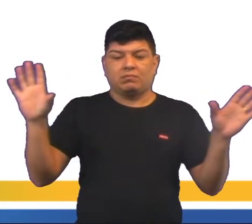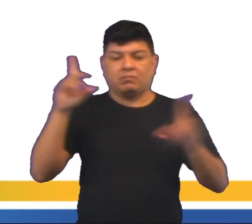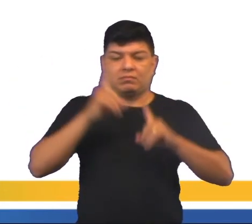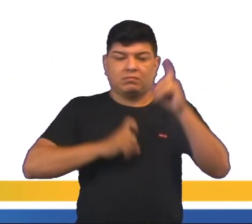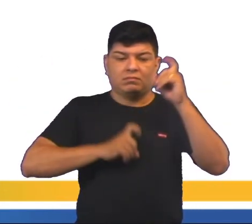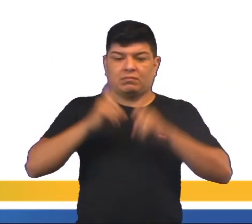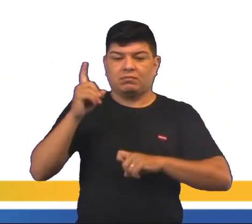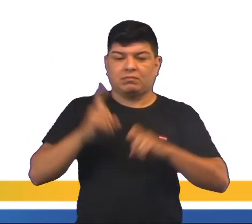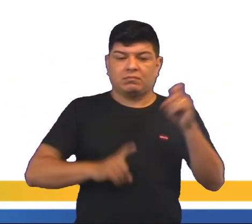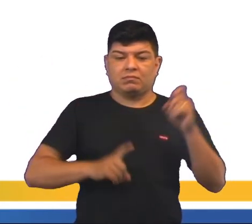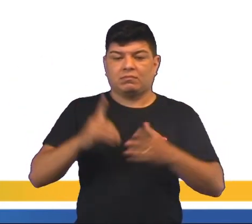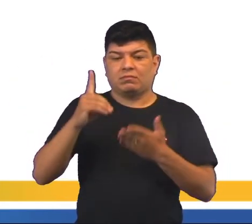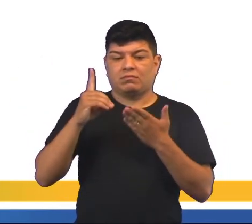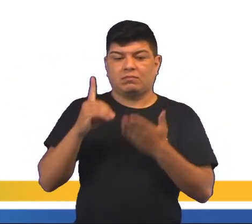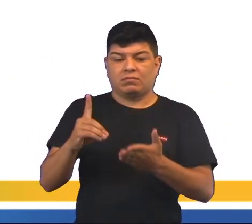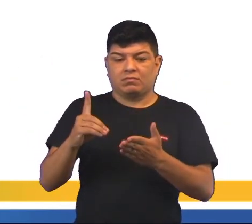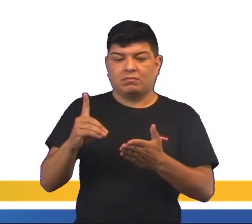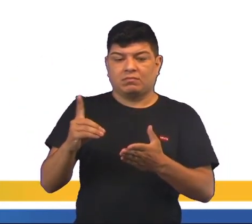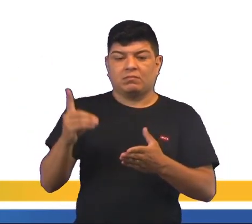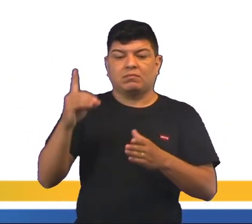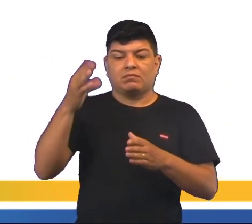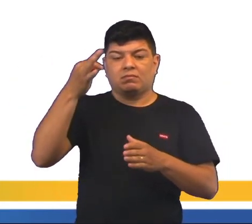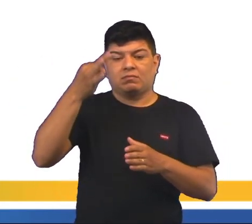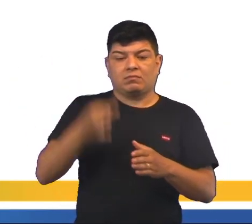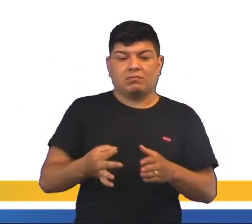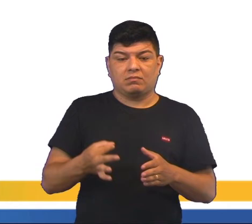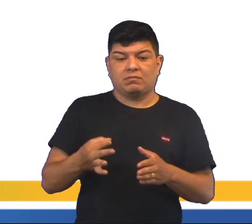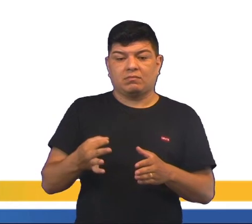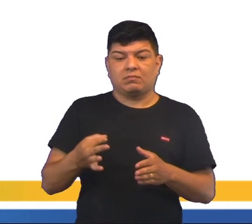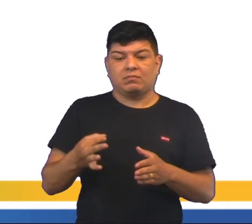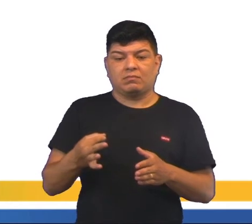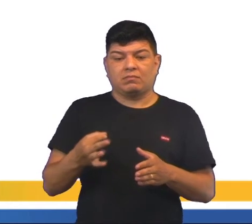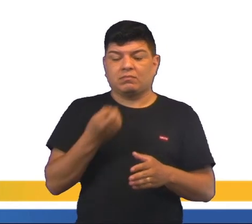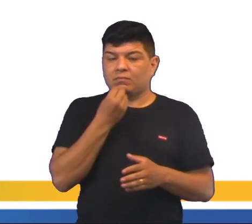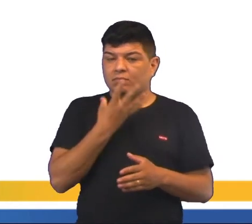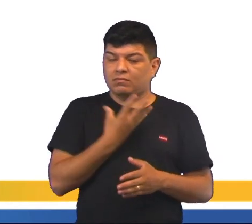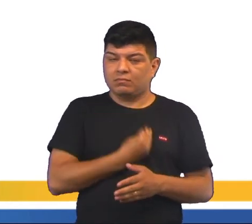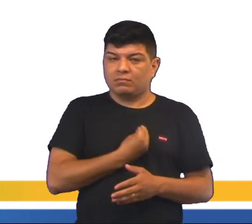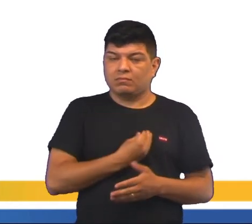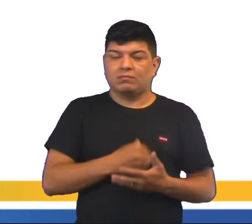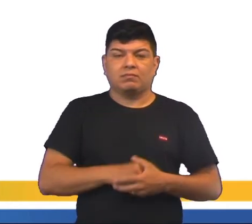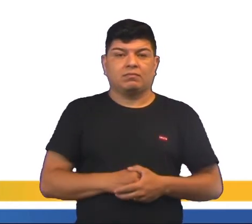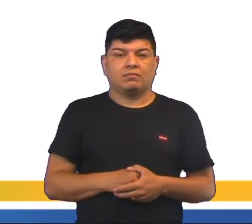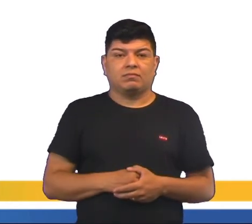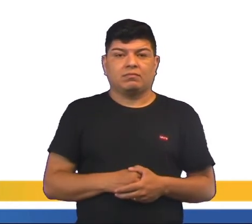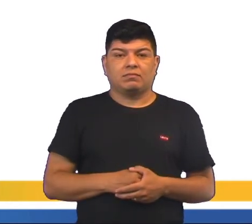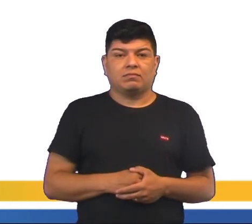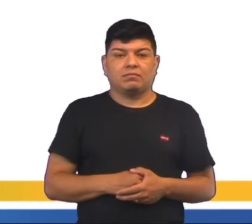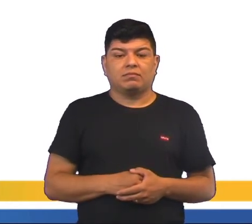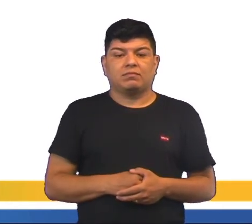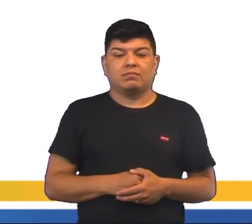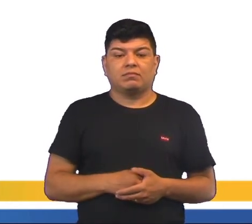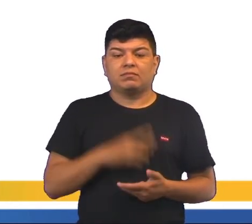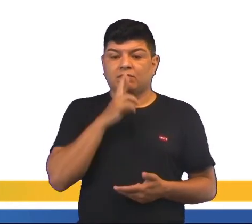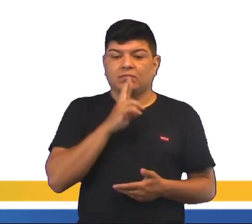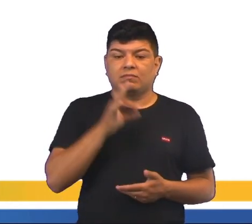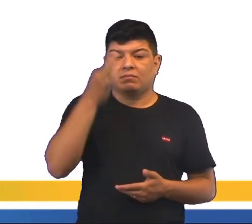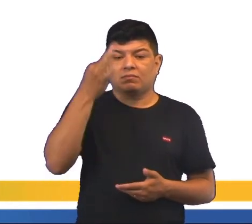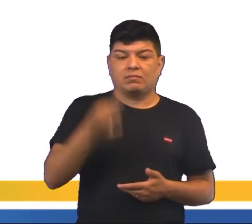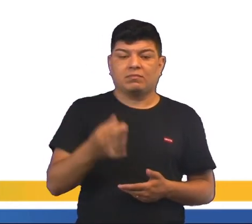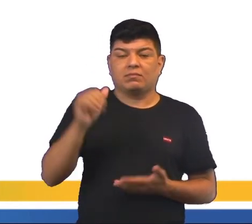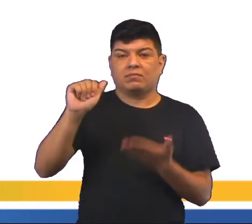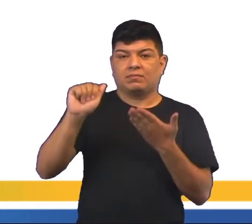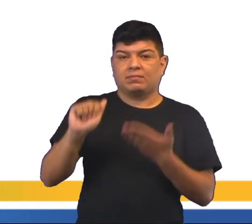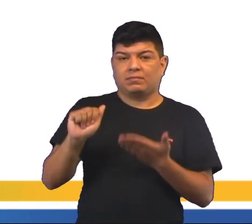liberdade de expressão; letra D, garantir o bem-estar. A resposta correta é a